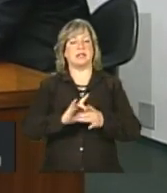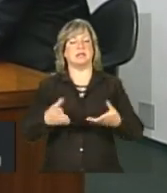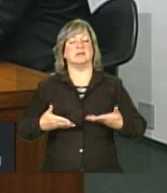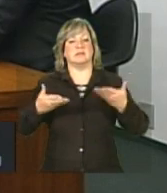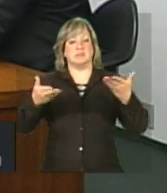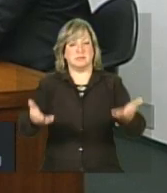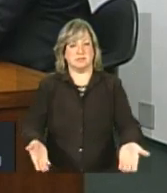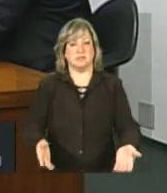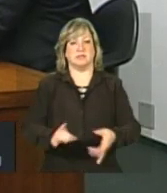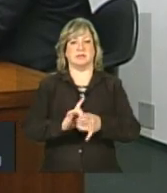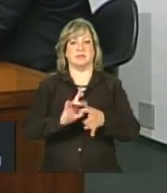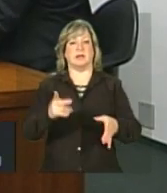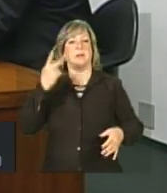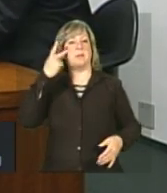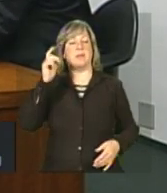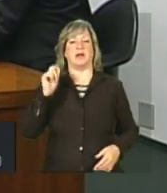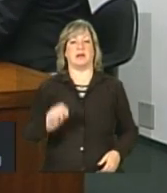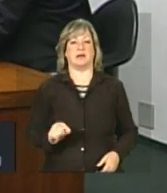disposição